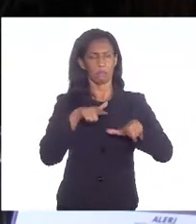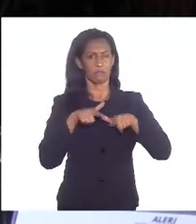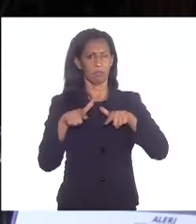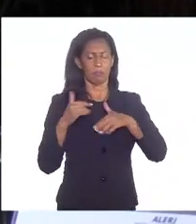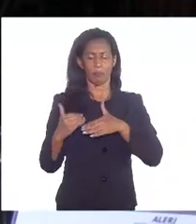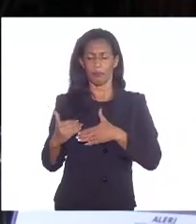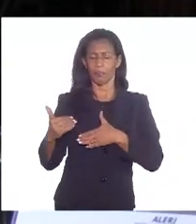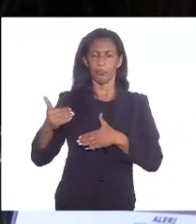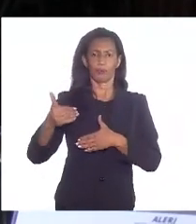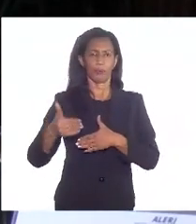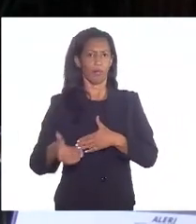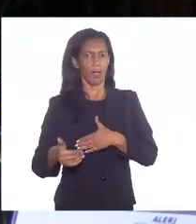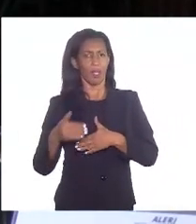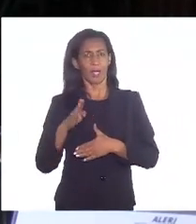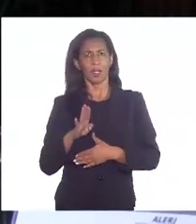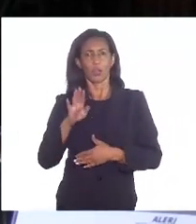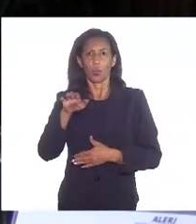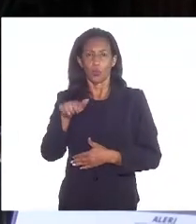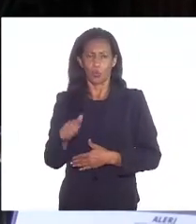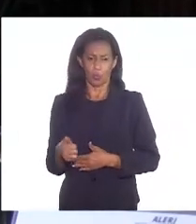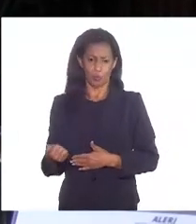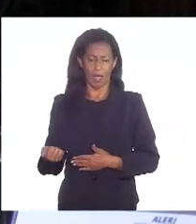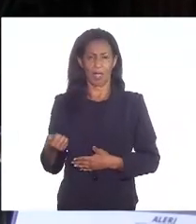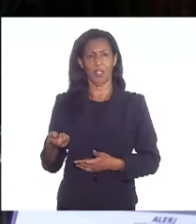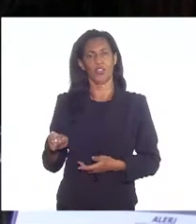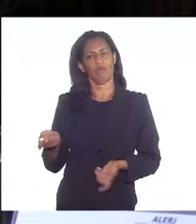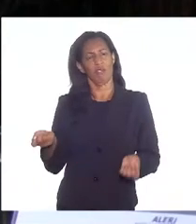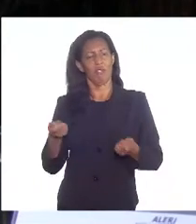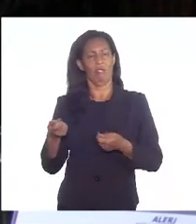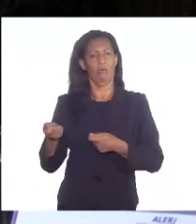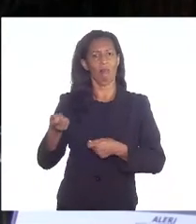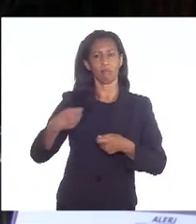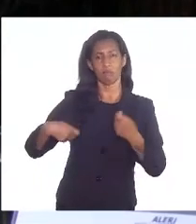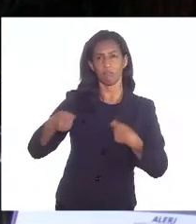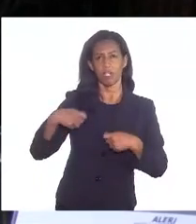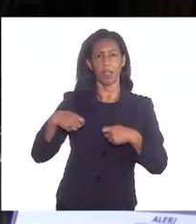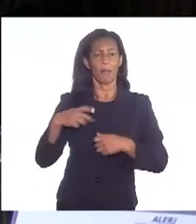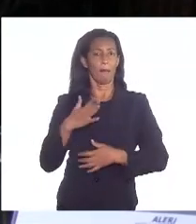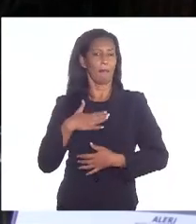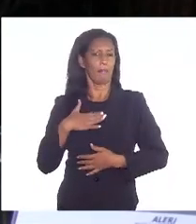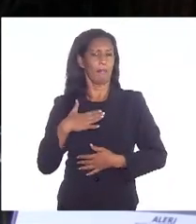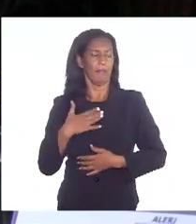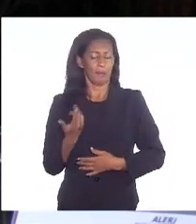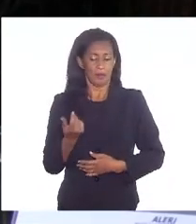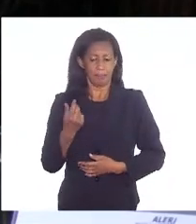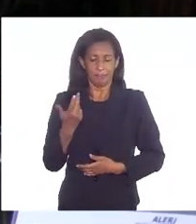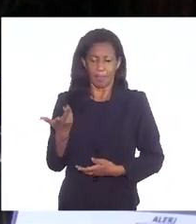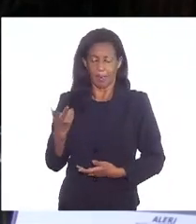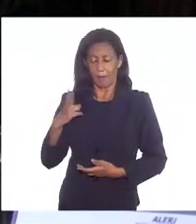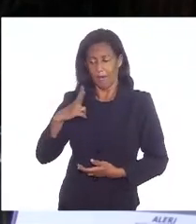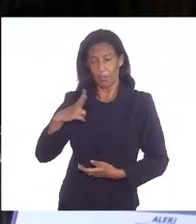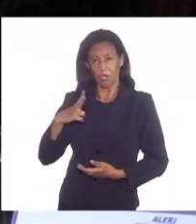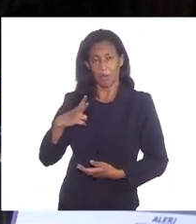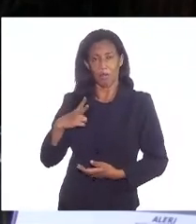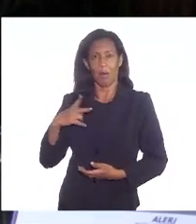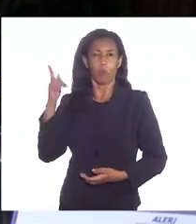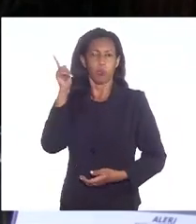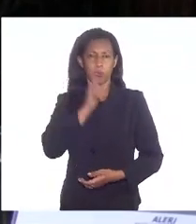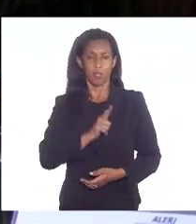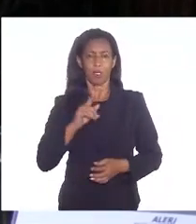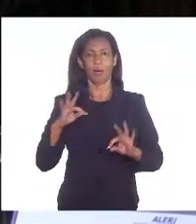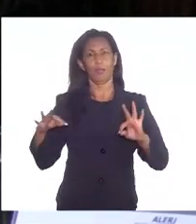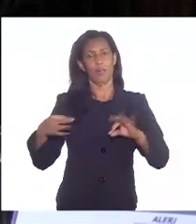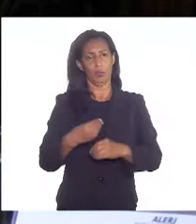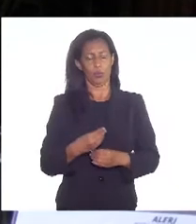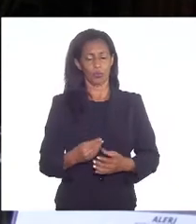além dos bens tangíveis, que é a agilidade, etc. Para mim, particularmente, essa é assim, o grande ganho para